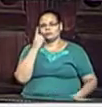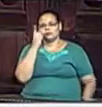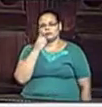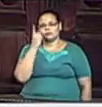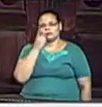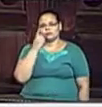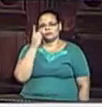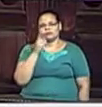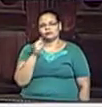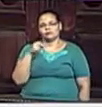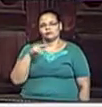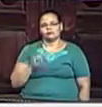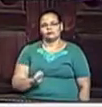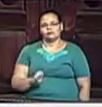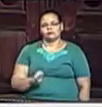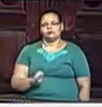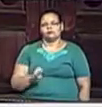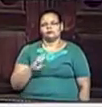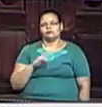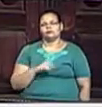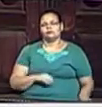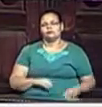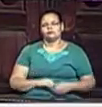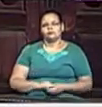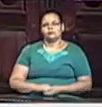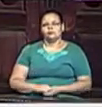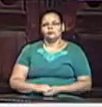deputado André Siciliano,